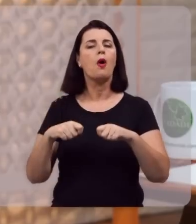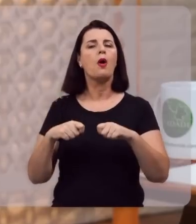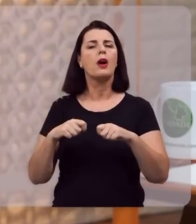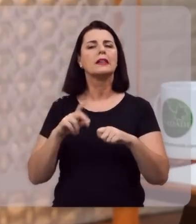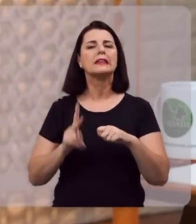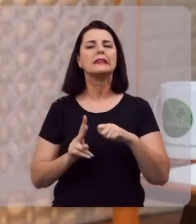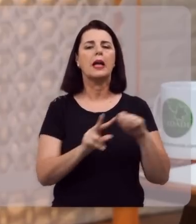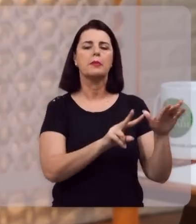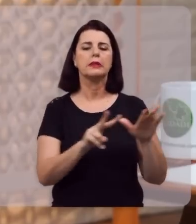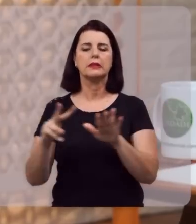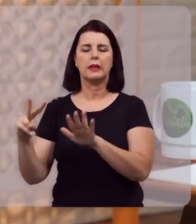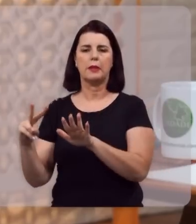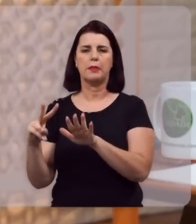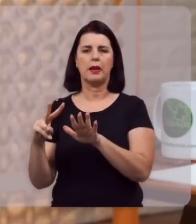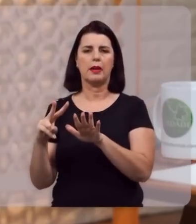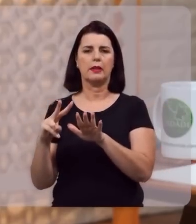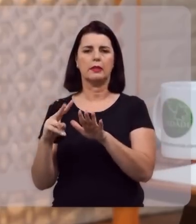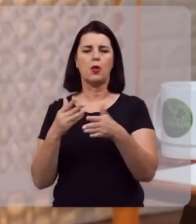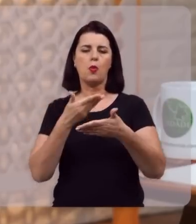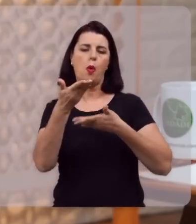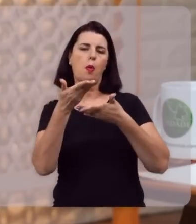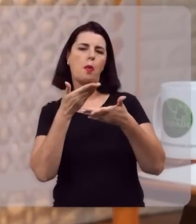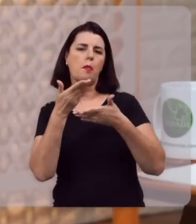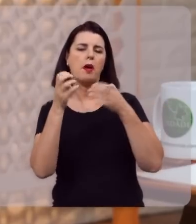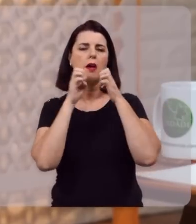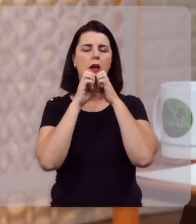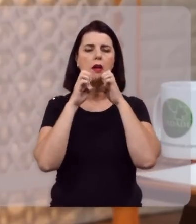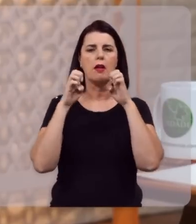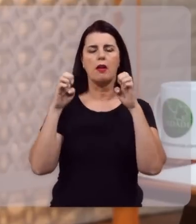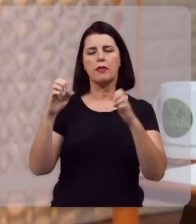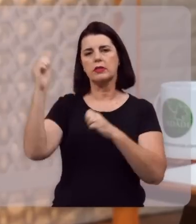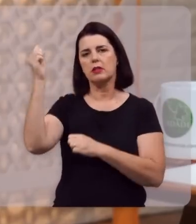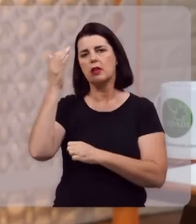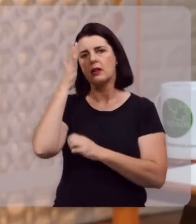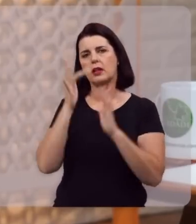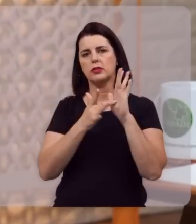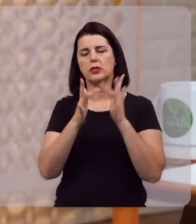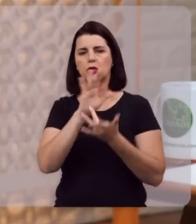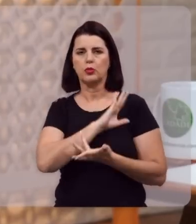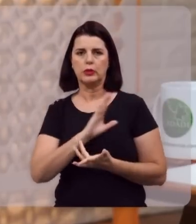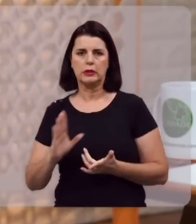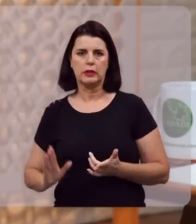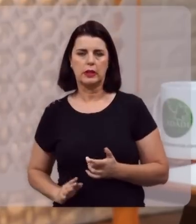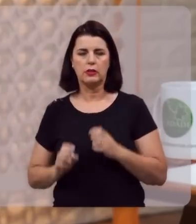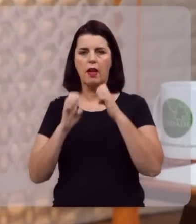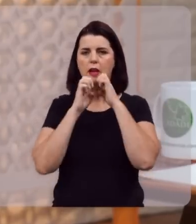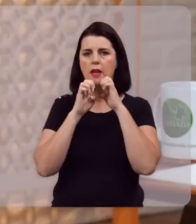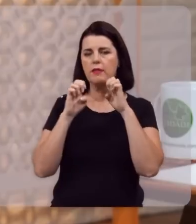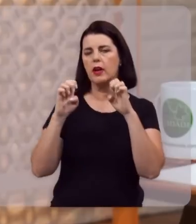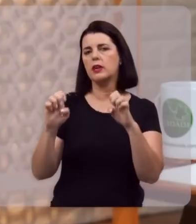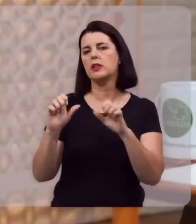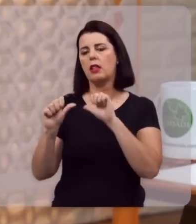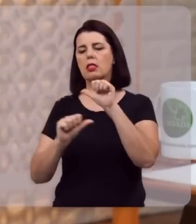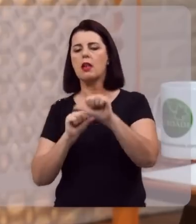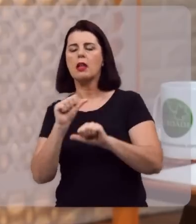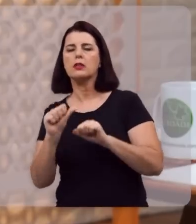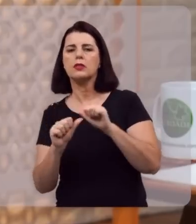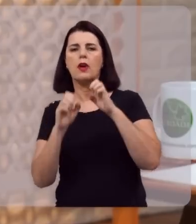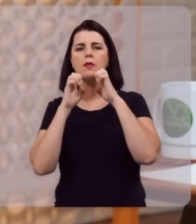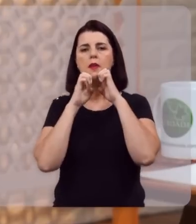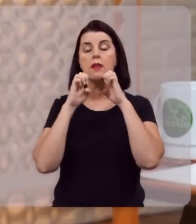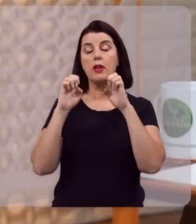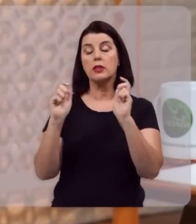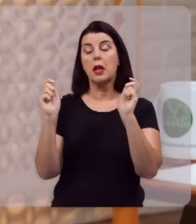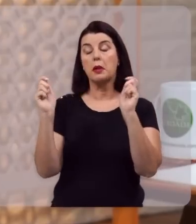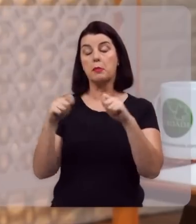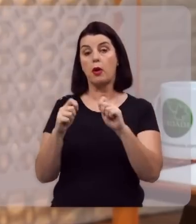aqui todas as semanas, compartilhando o Evangelho da graça de Cristo Jesus. O Evangelho que transforma, o